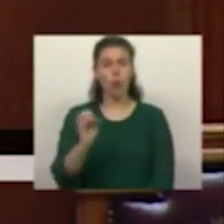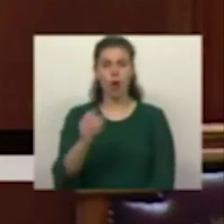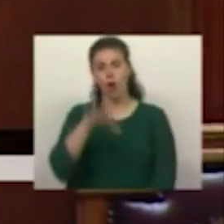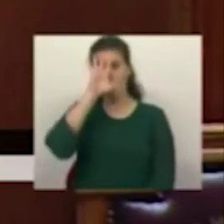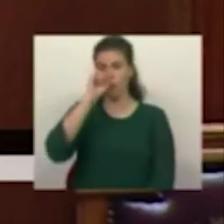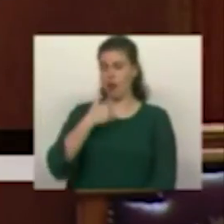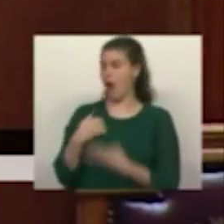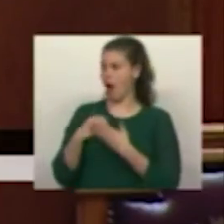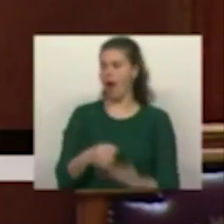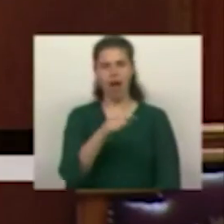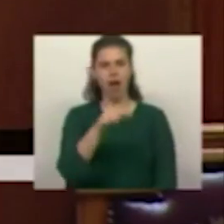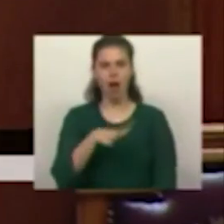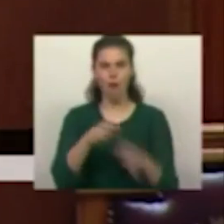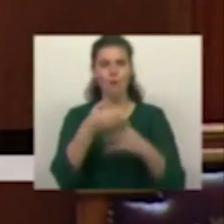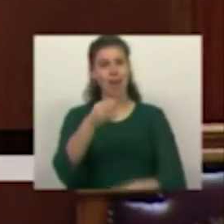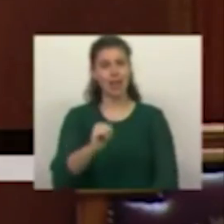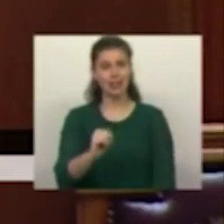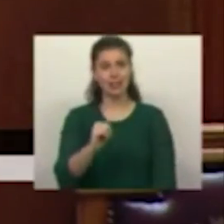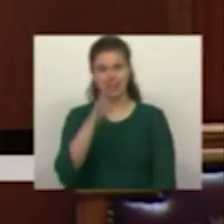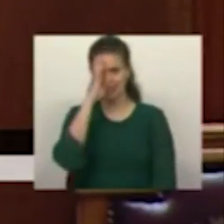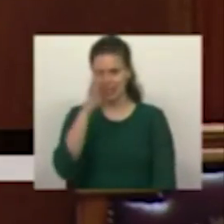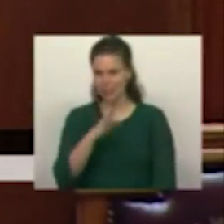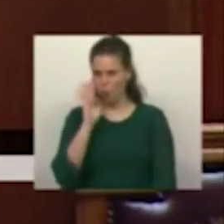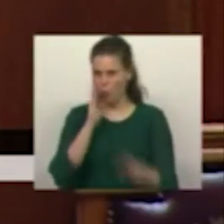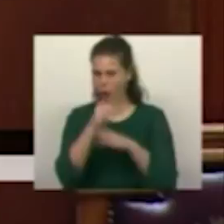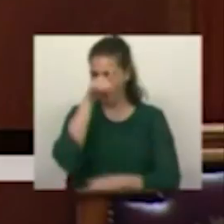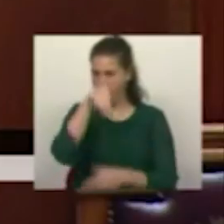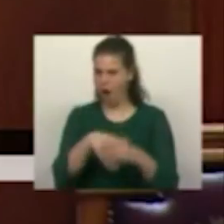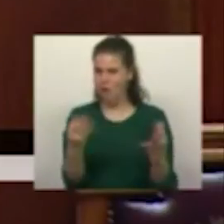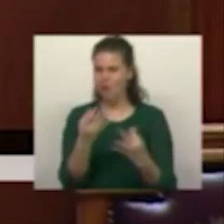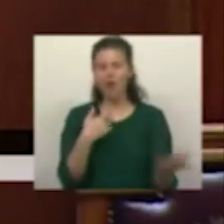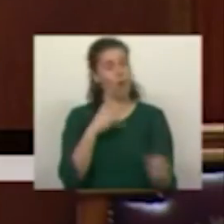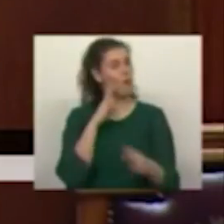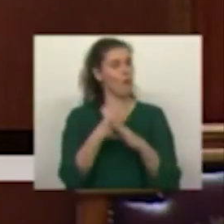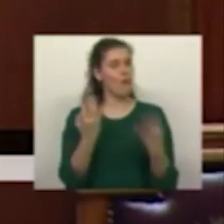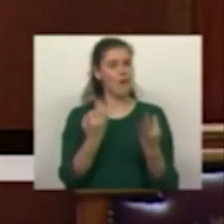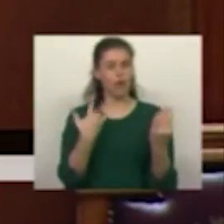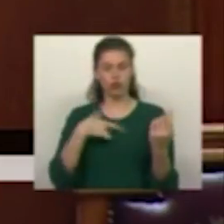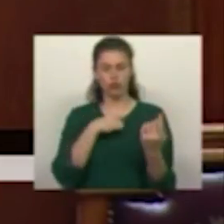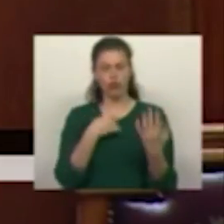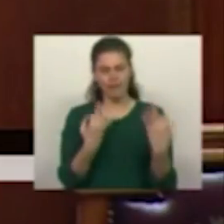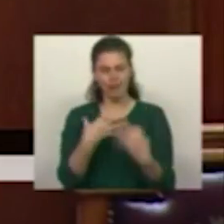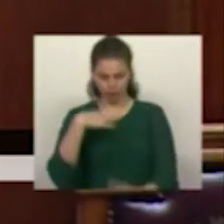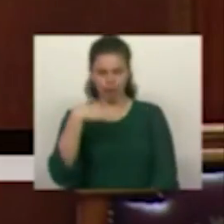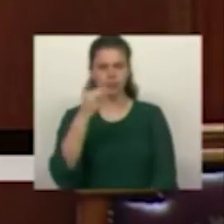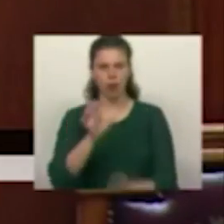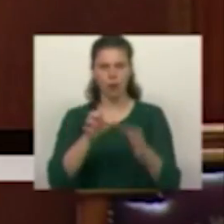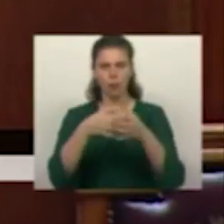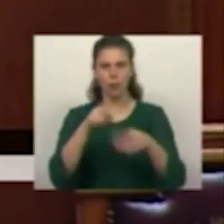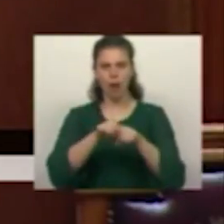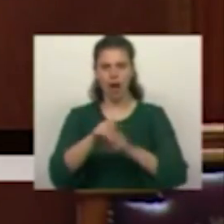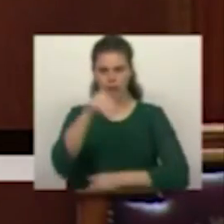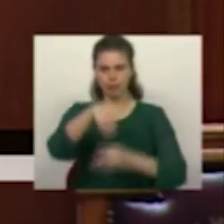governo, que é apoiado pelo Partido Socialista. Como nós sabemos, nas últimas eleições, pelo menos nas últimas, fomos mesmo o partido mais